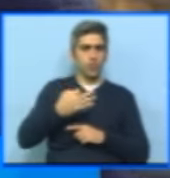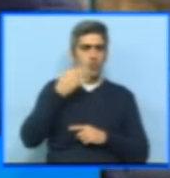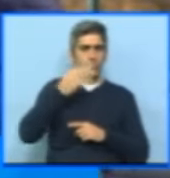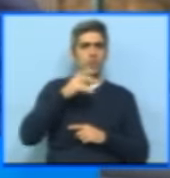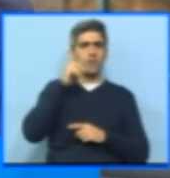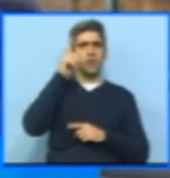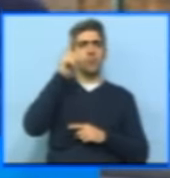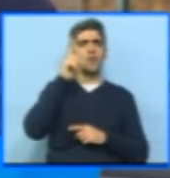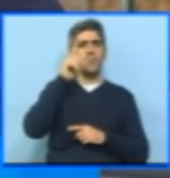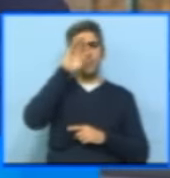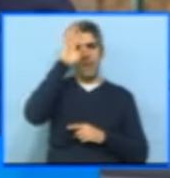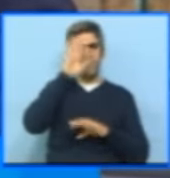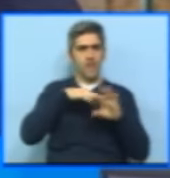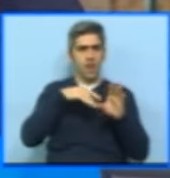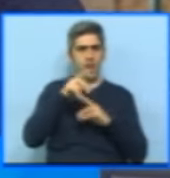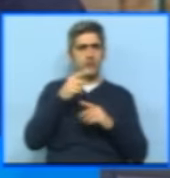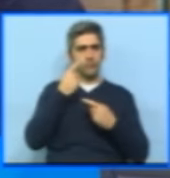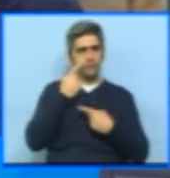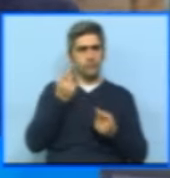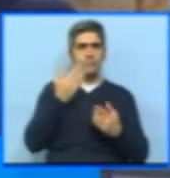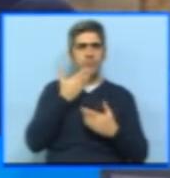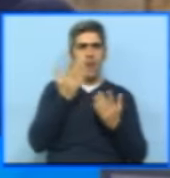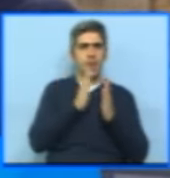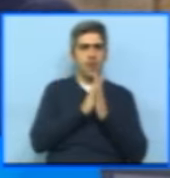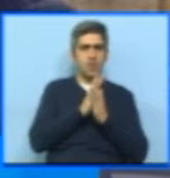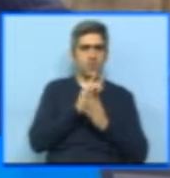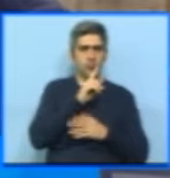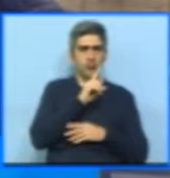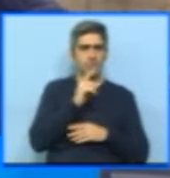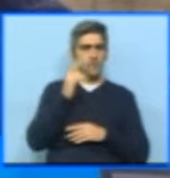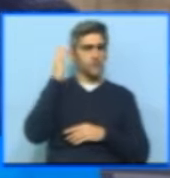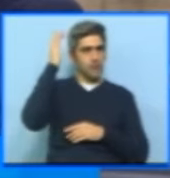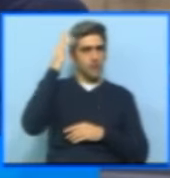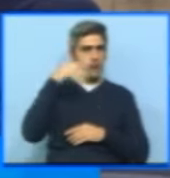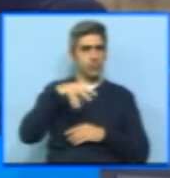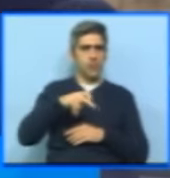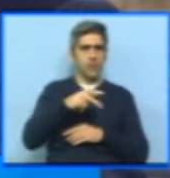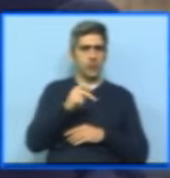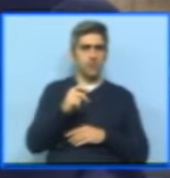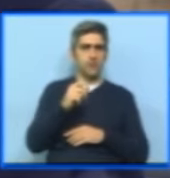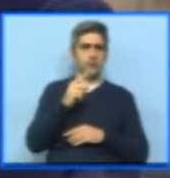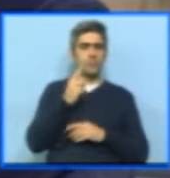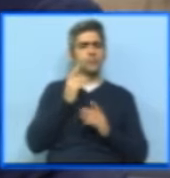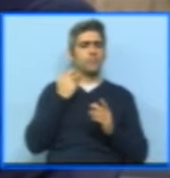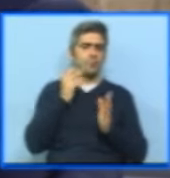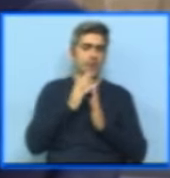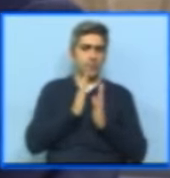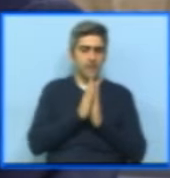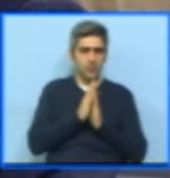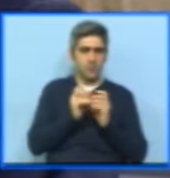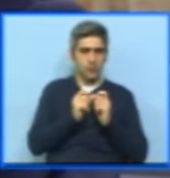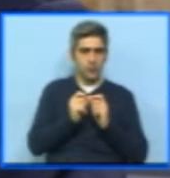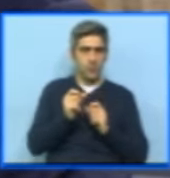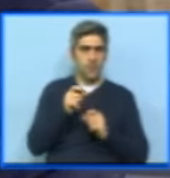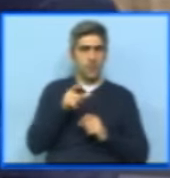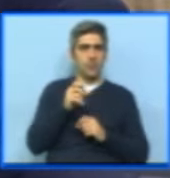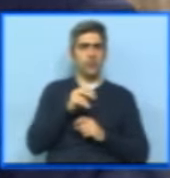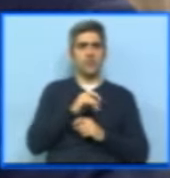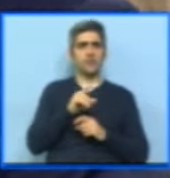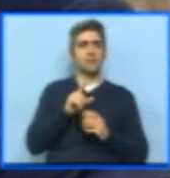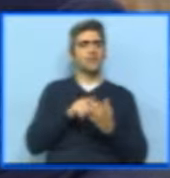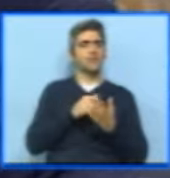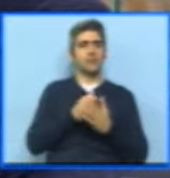uma mensagem na missa que celebra de manhã na Igreja de Santa Marta. Faz uma pequena homilia, mas de tal maneira que daquela homilia